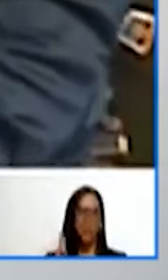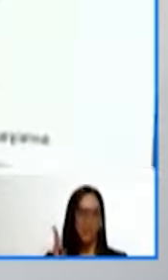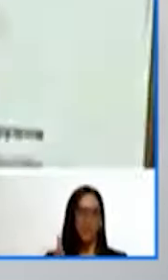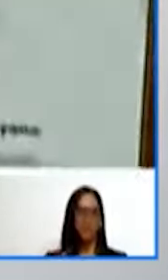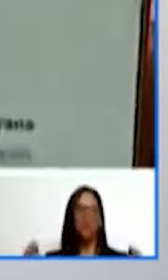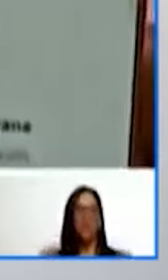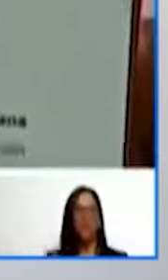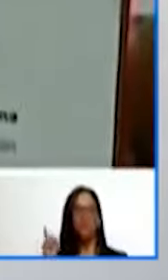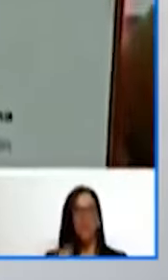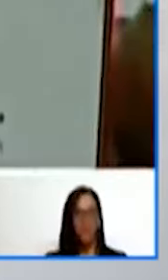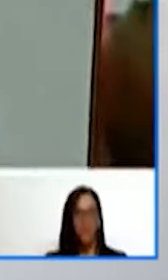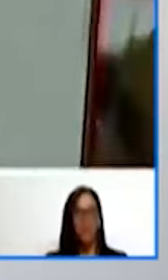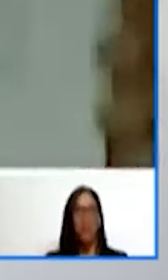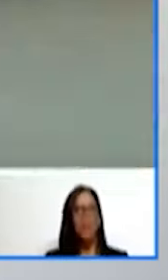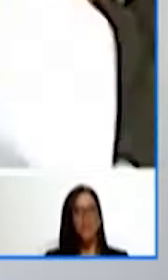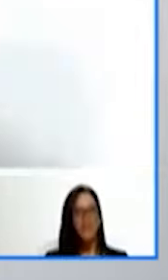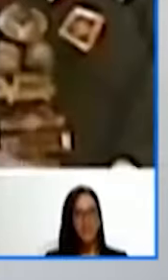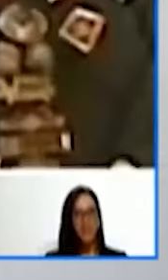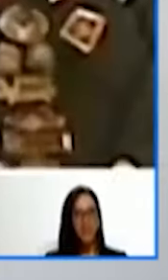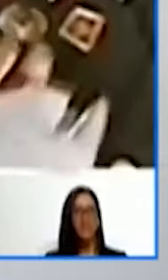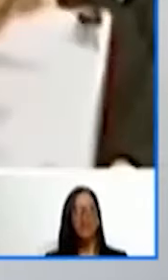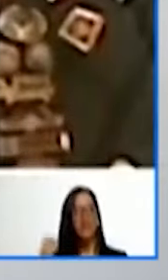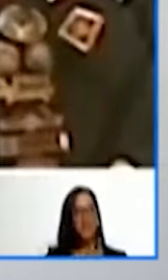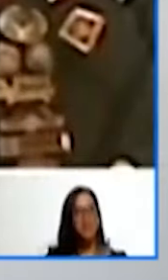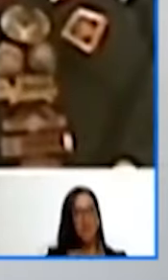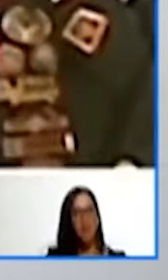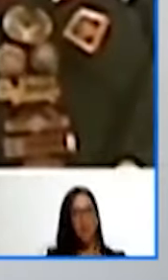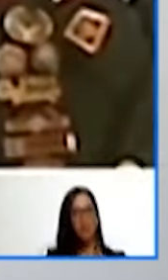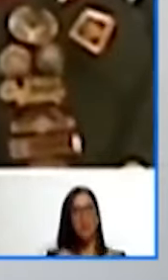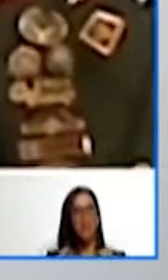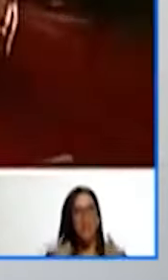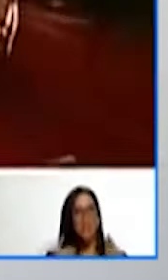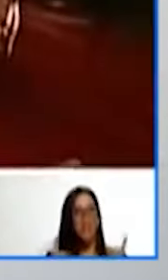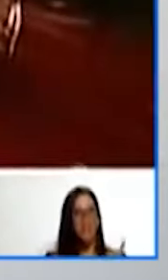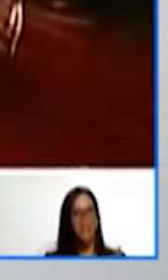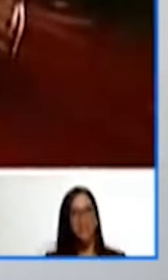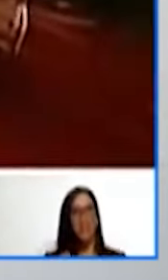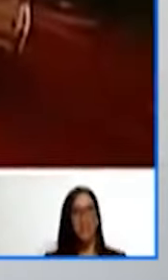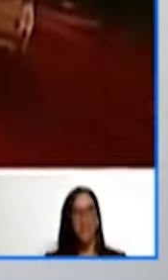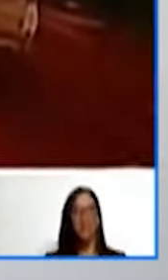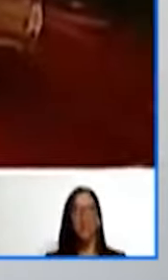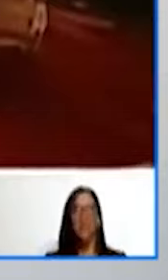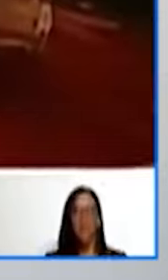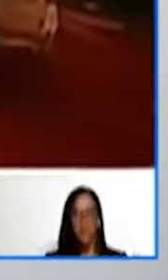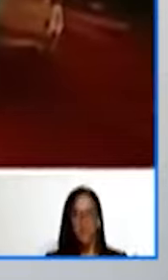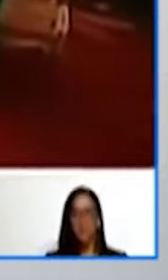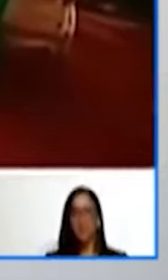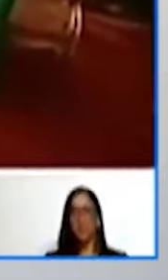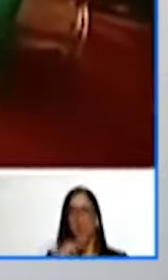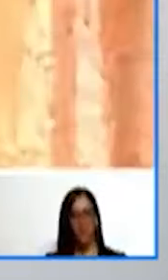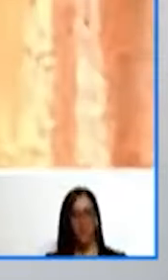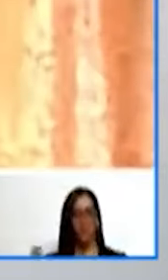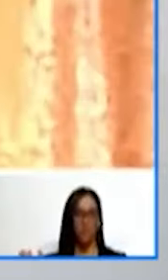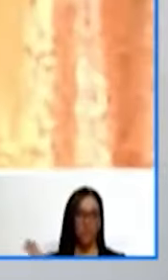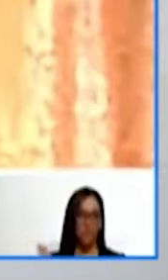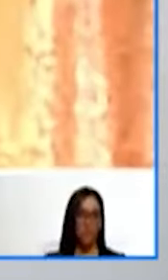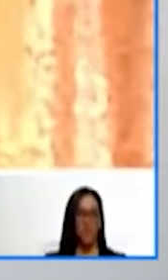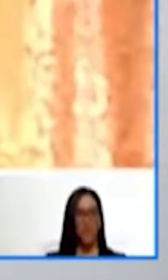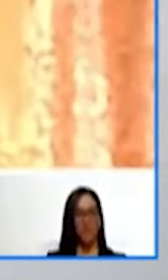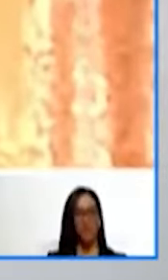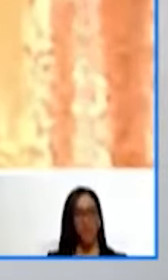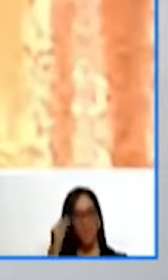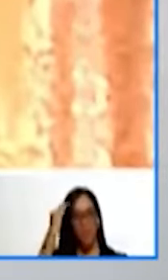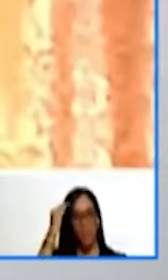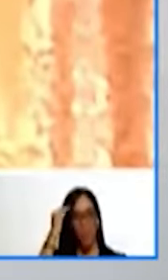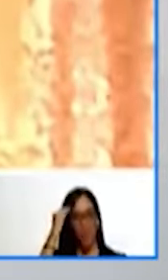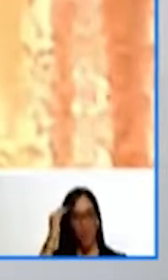é? E esse precedente ele fica como precedente daqueles precedentes absurdos que nós temos